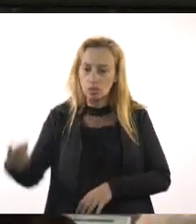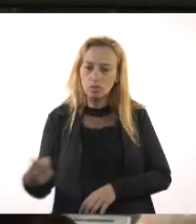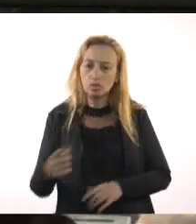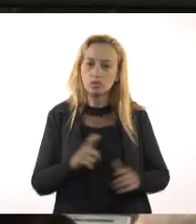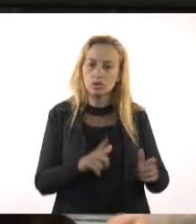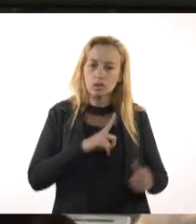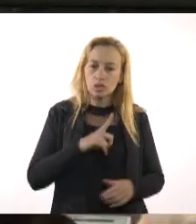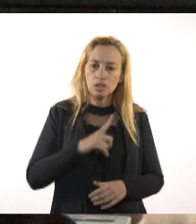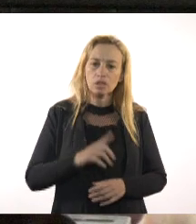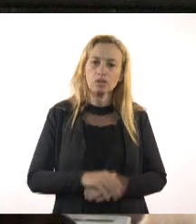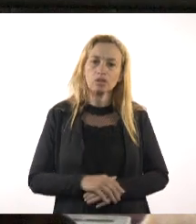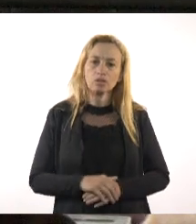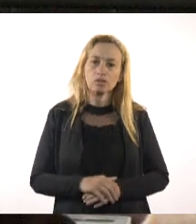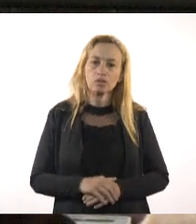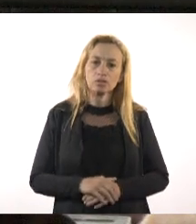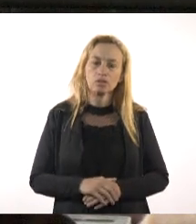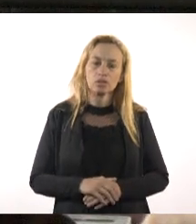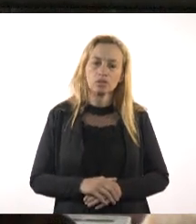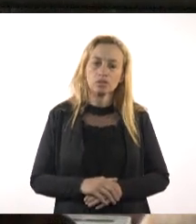tem, como serviço